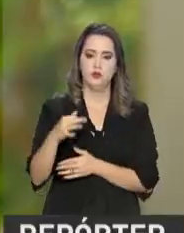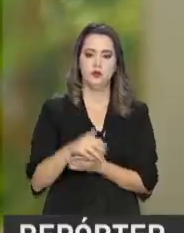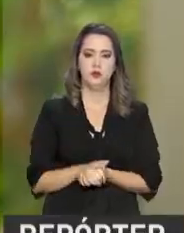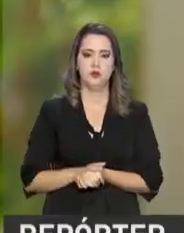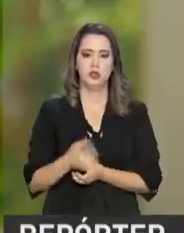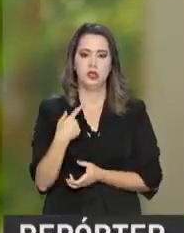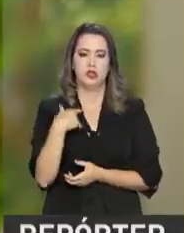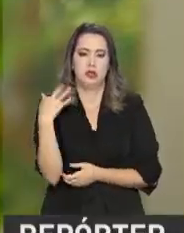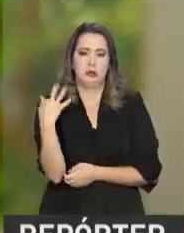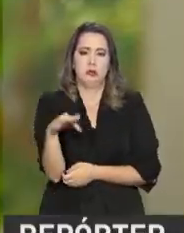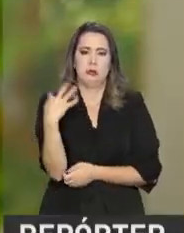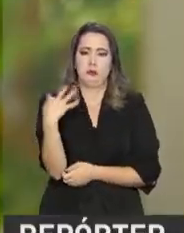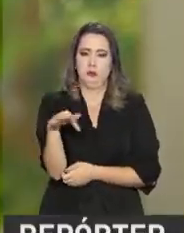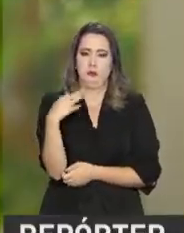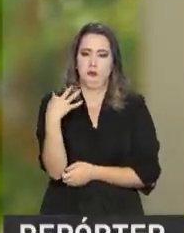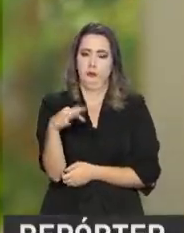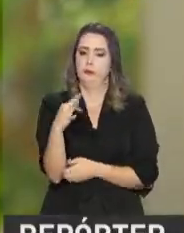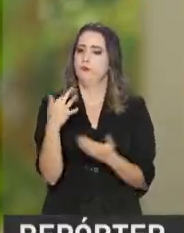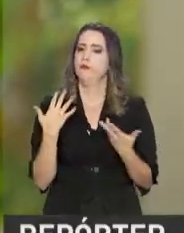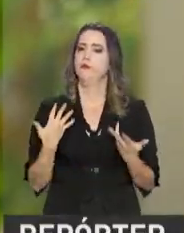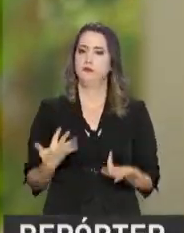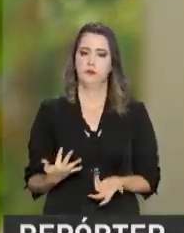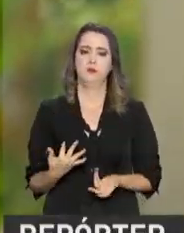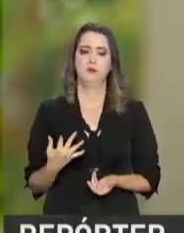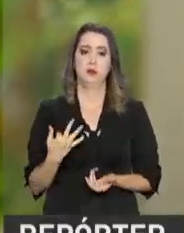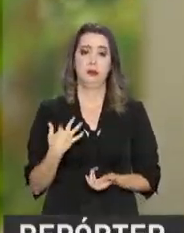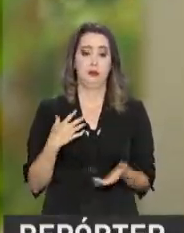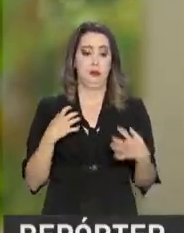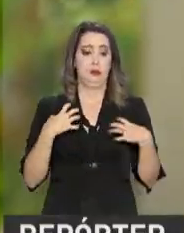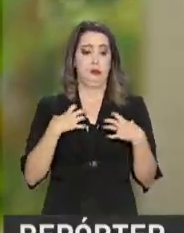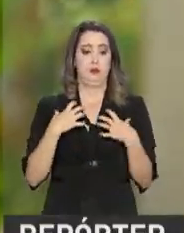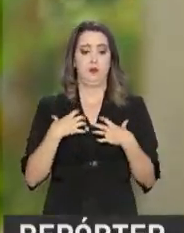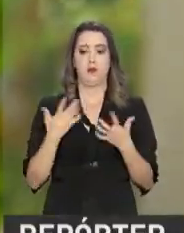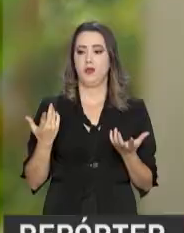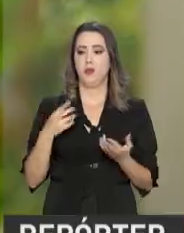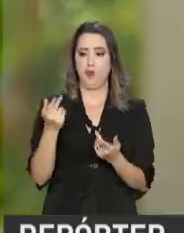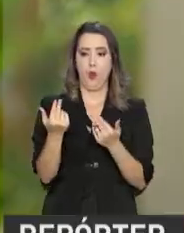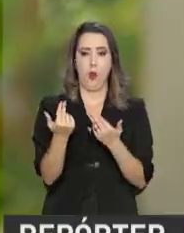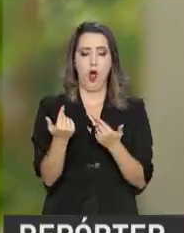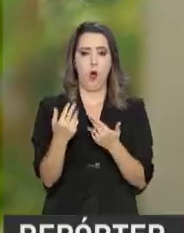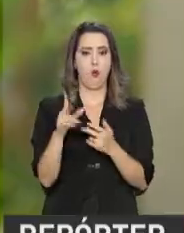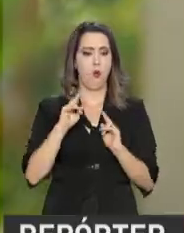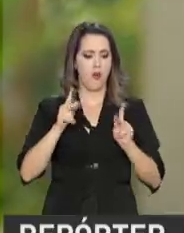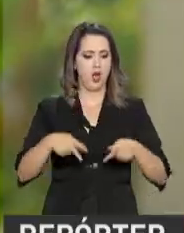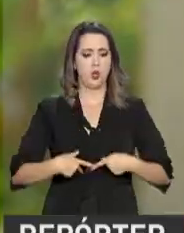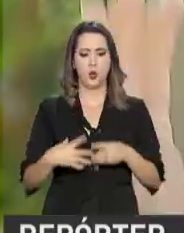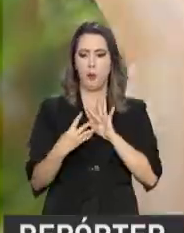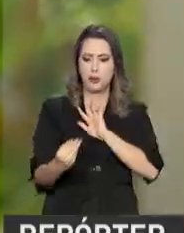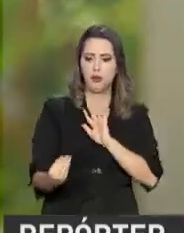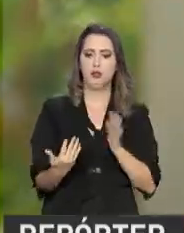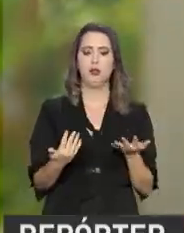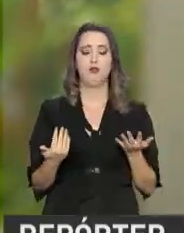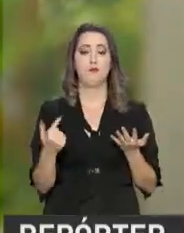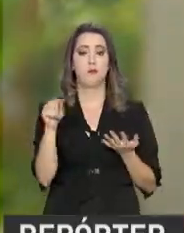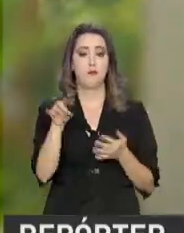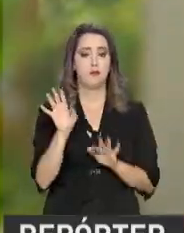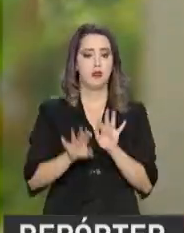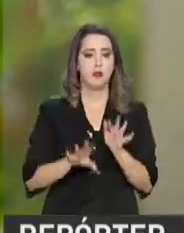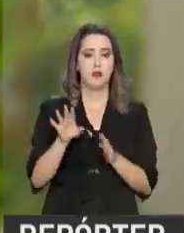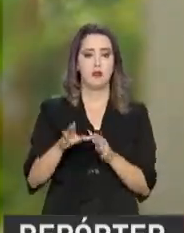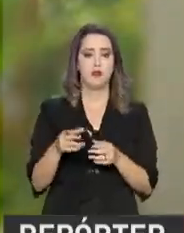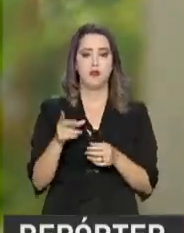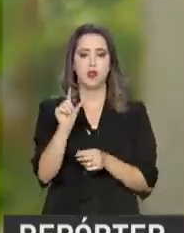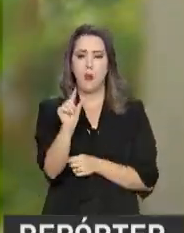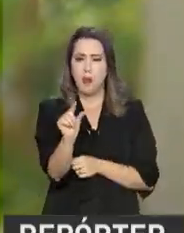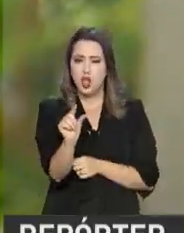tratados com comportamentos estereotipados outros é bebê